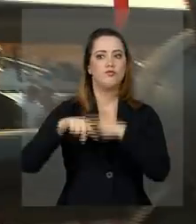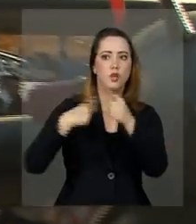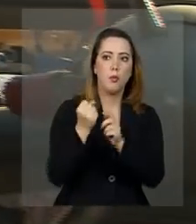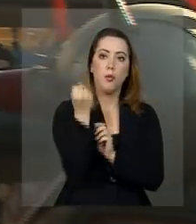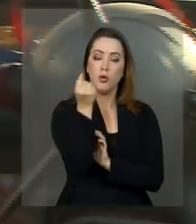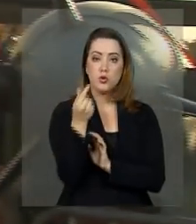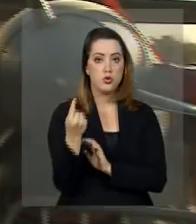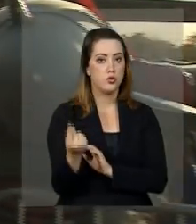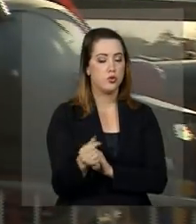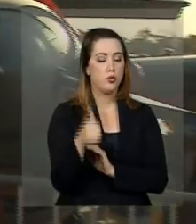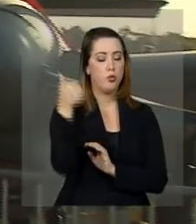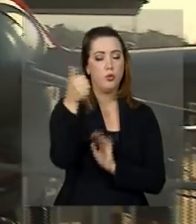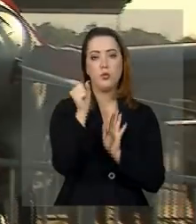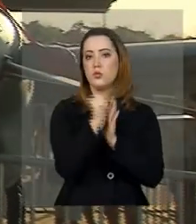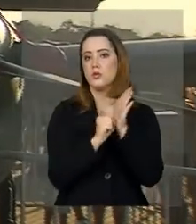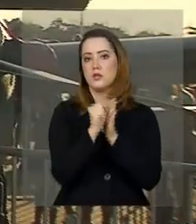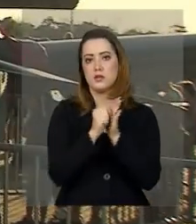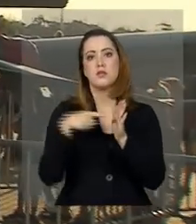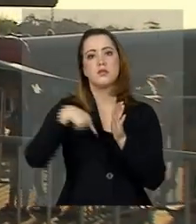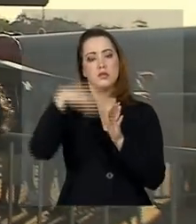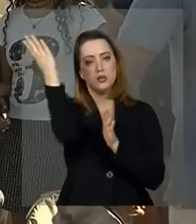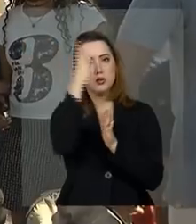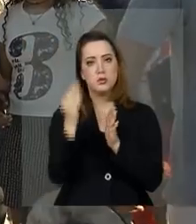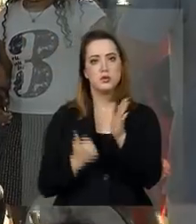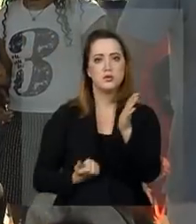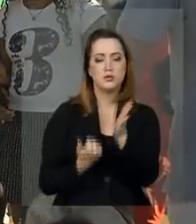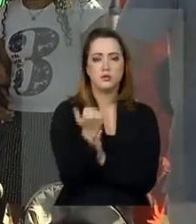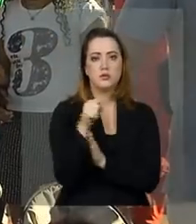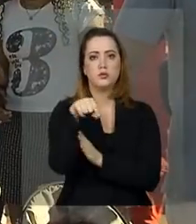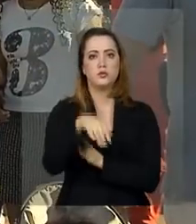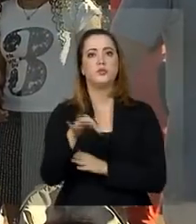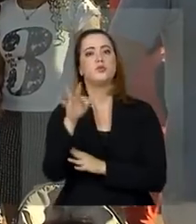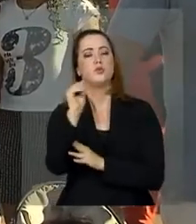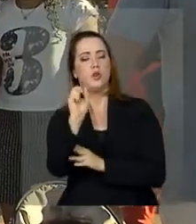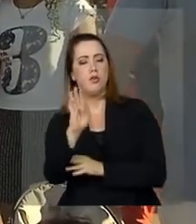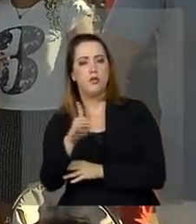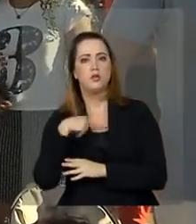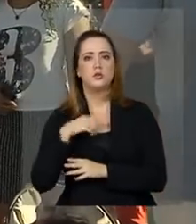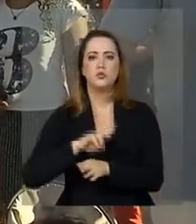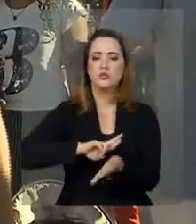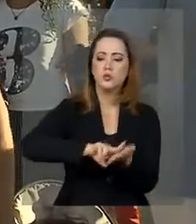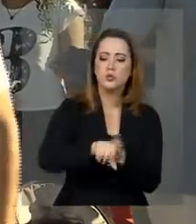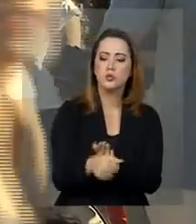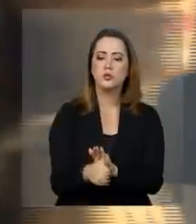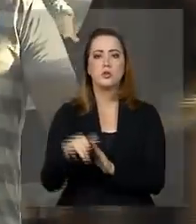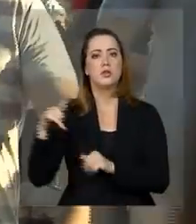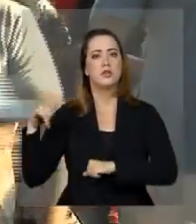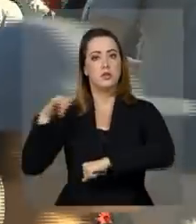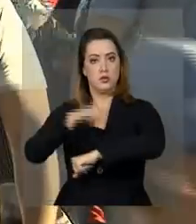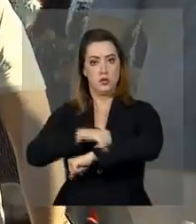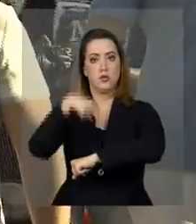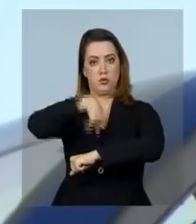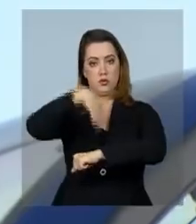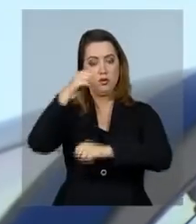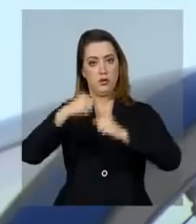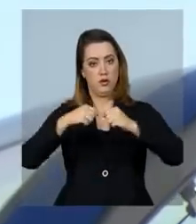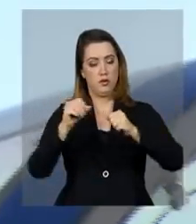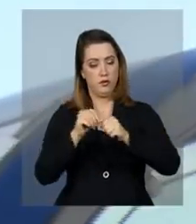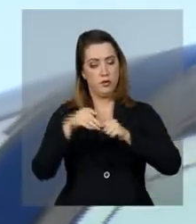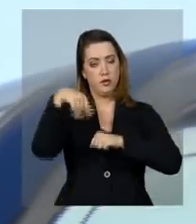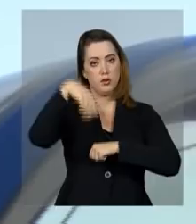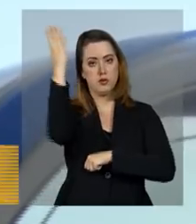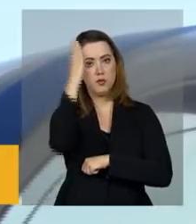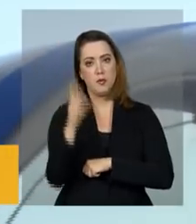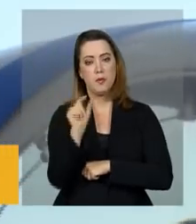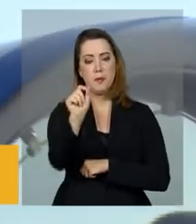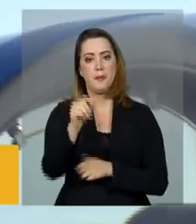Brasil continua sendo referência na indústria da aviação. Grande parte dos aviões expostos pela FAB são nacionais. Esse aqui é